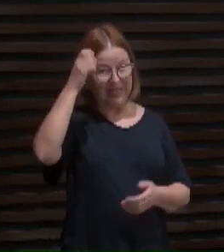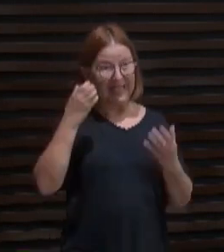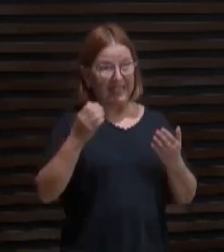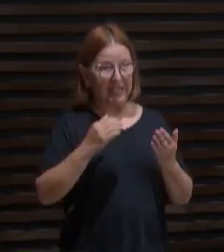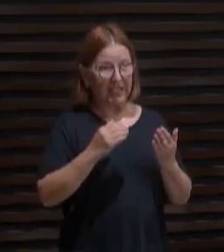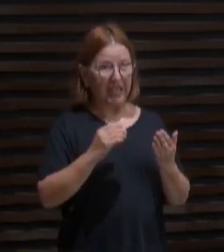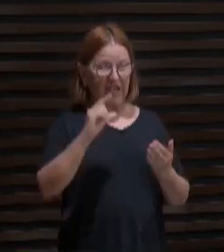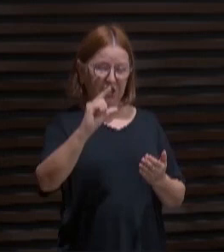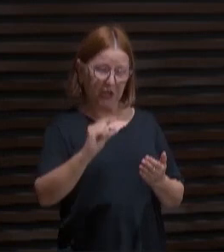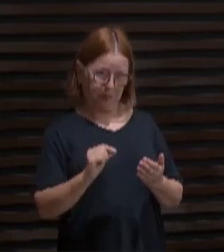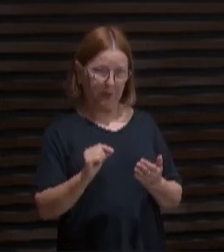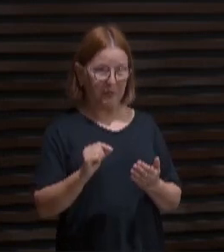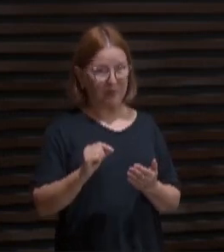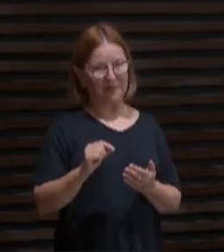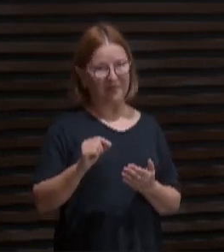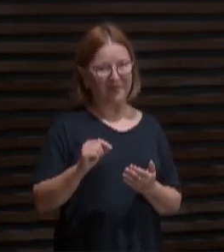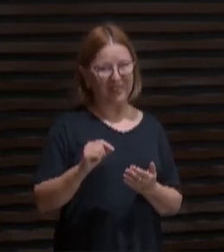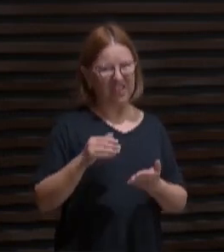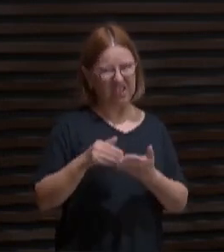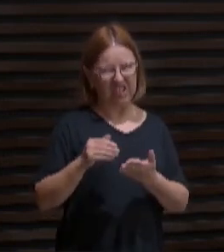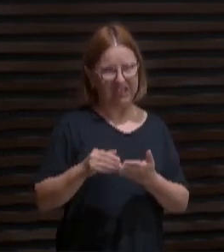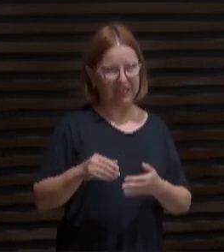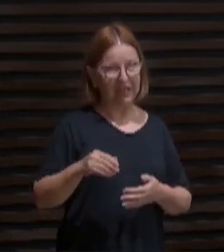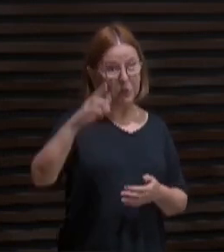Qual é a ênfase de Jesus na sua vida?